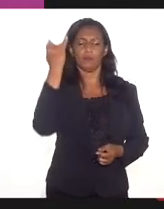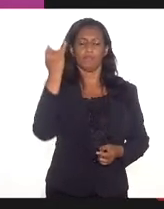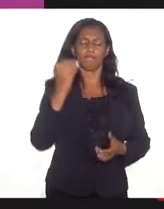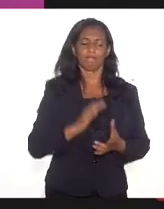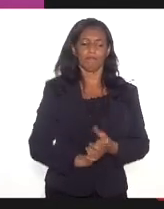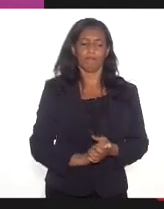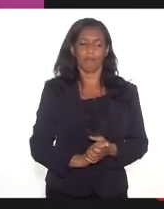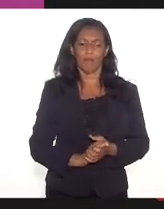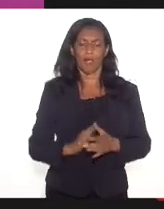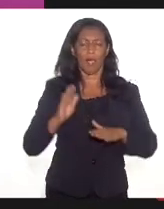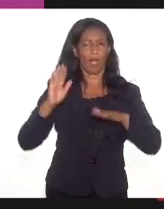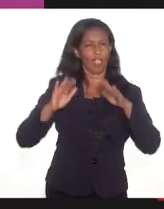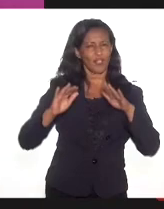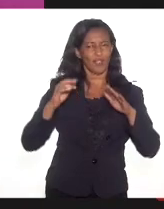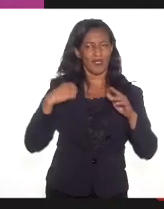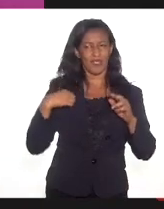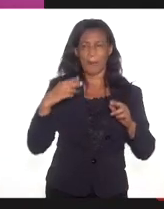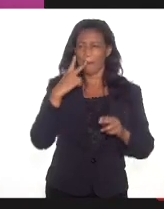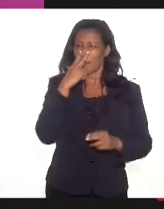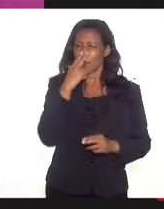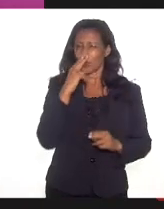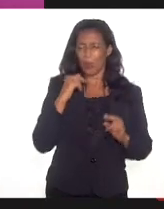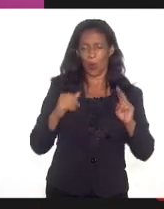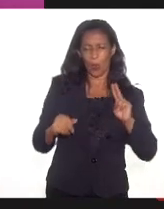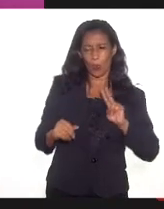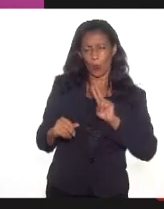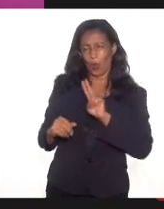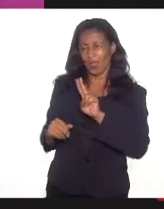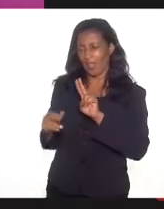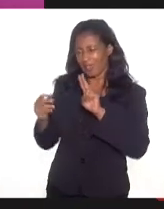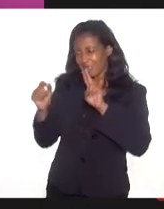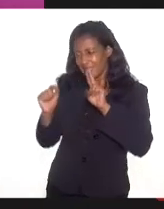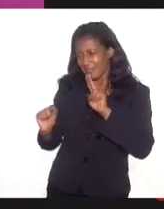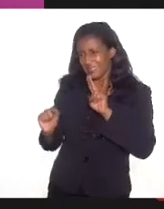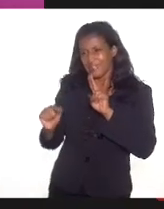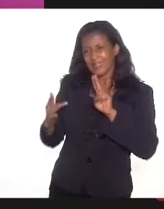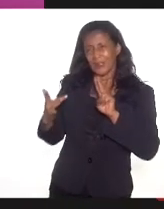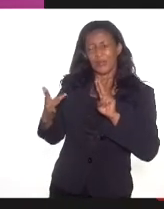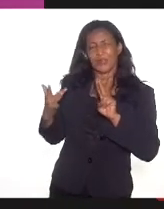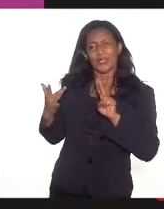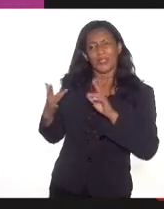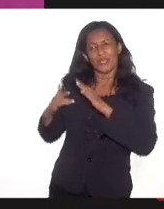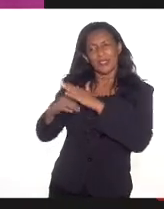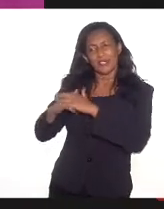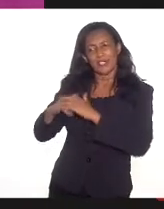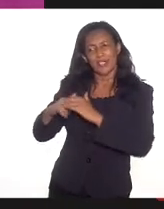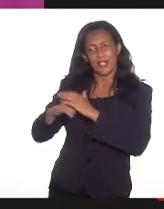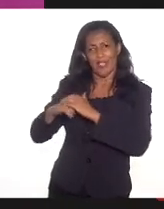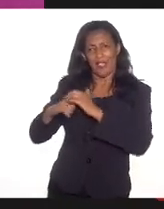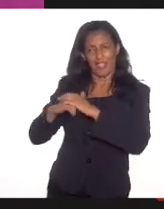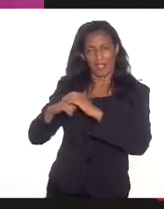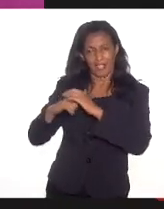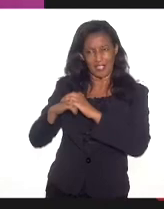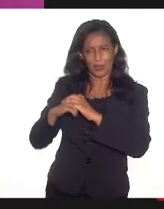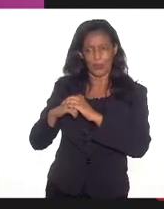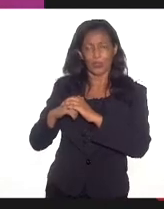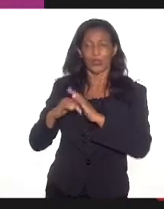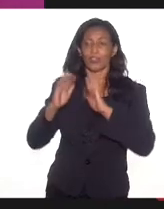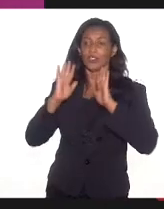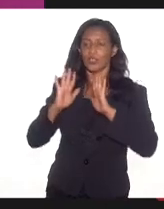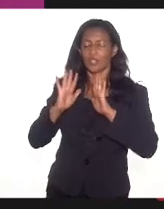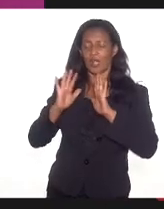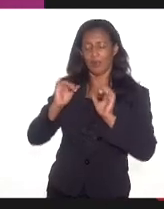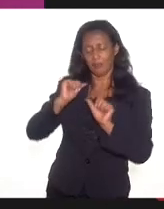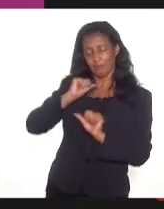vezes um olhar fraterno às vezes um uma uma disposição nossa faz com